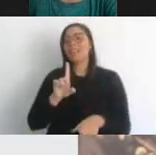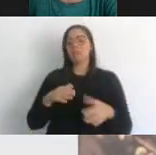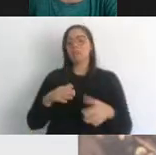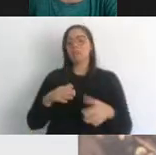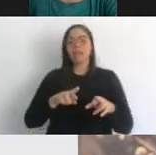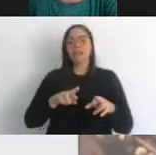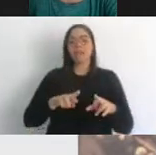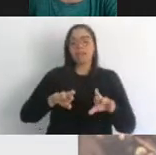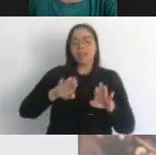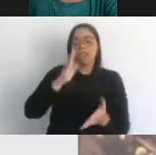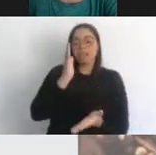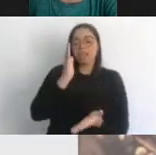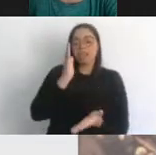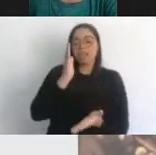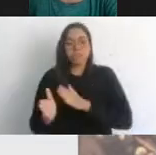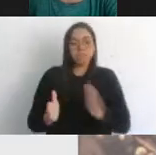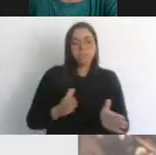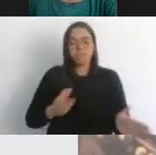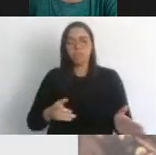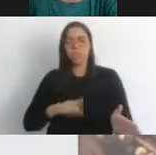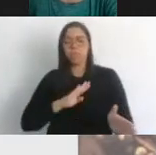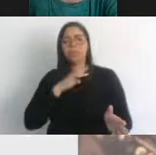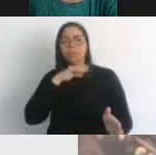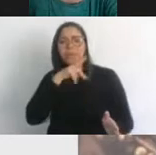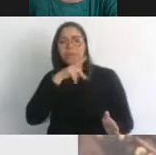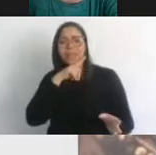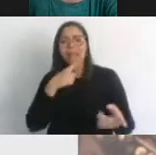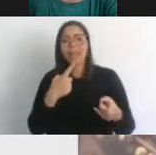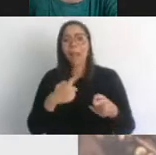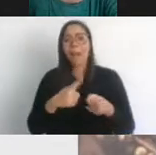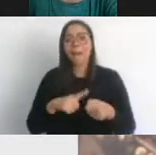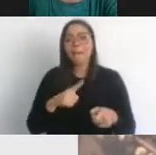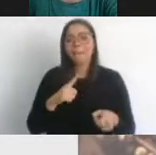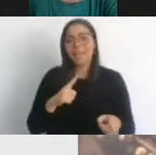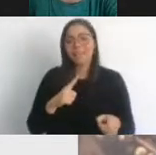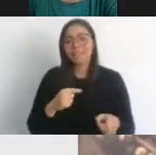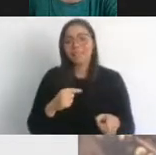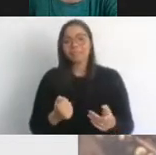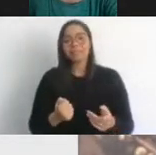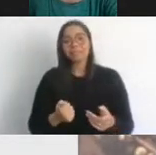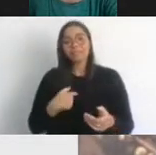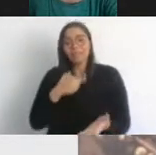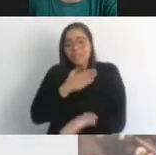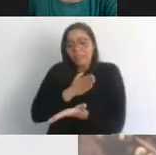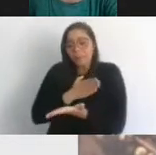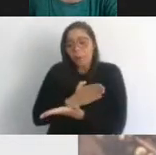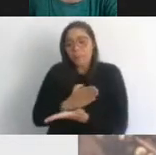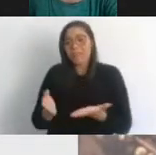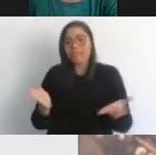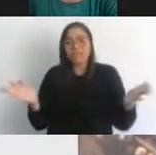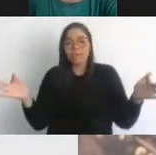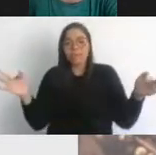dividido em uma binaridade bizarra a máquina maravilhosa finalidade ela não começa e não termina de forma bem definida